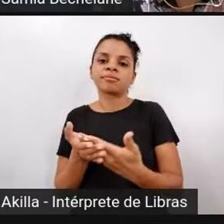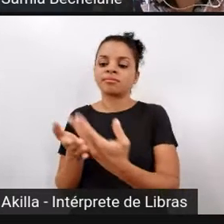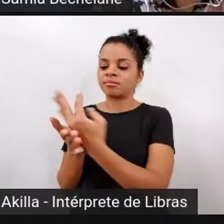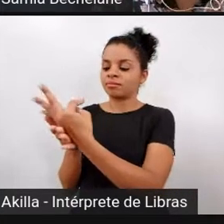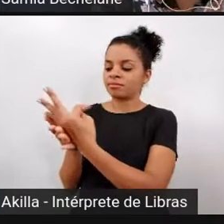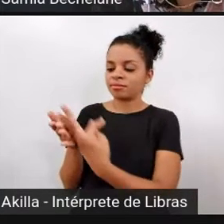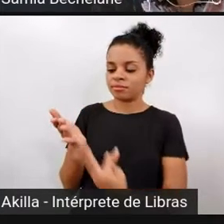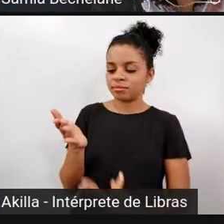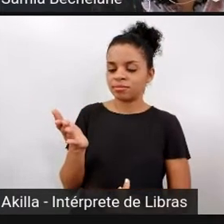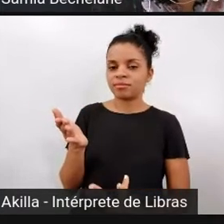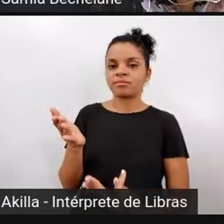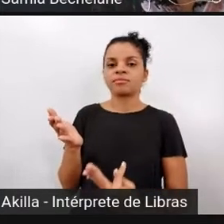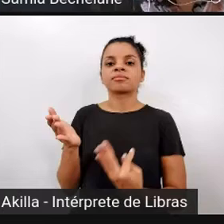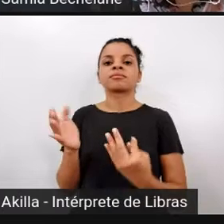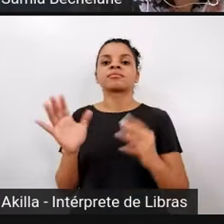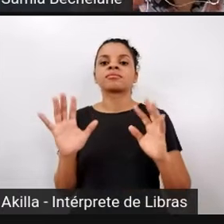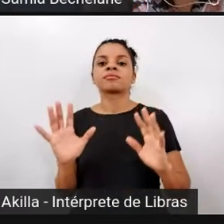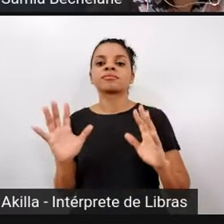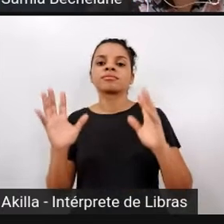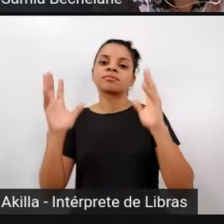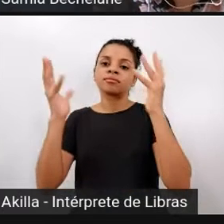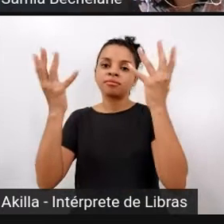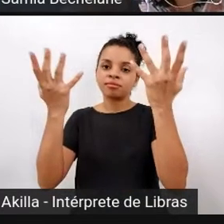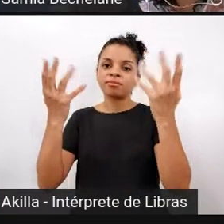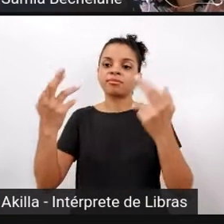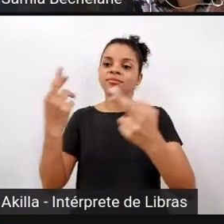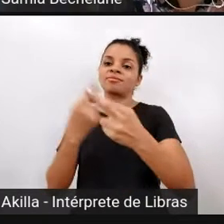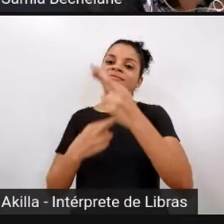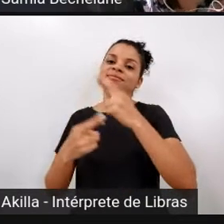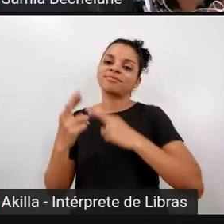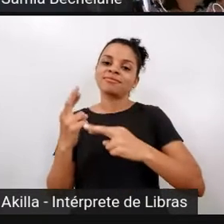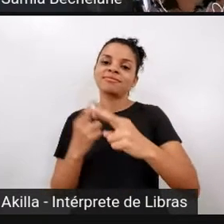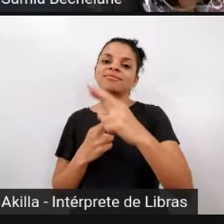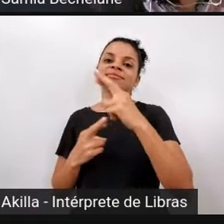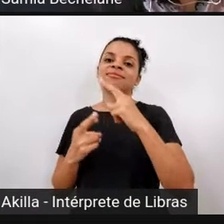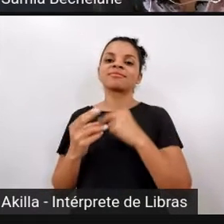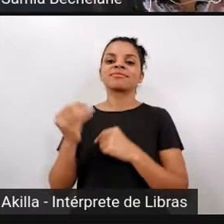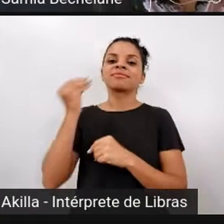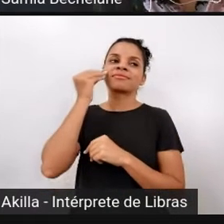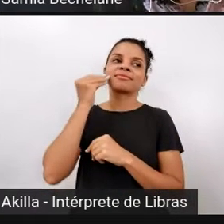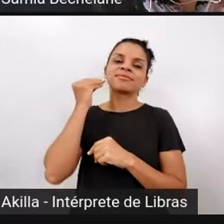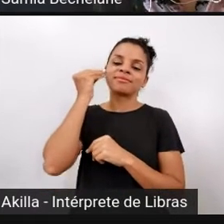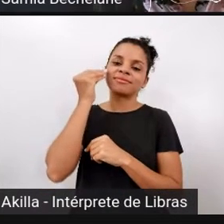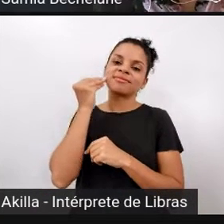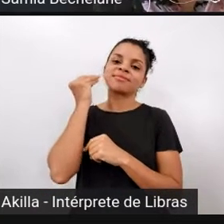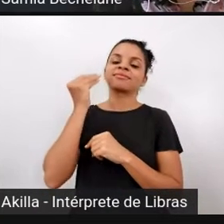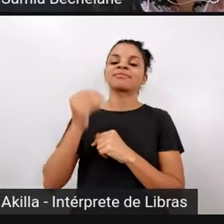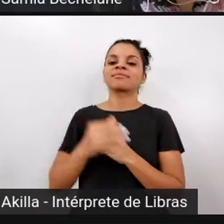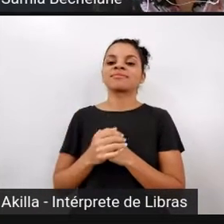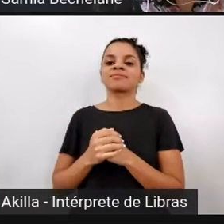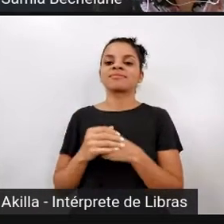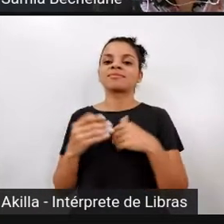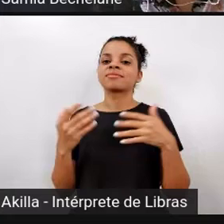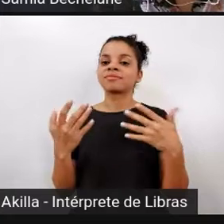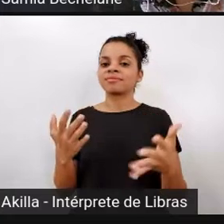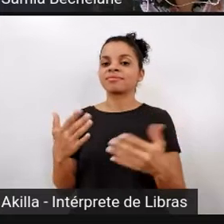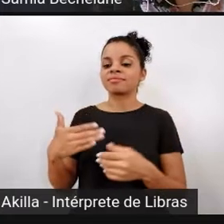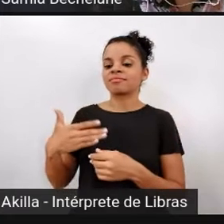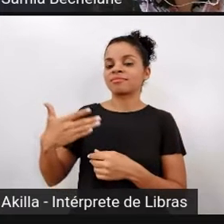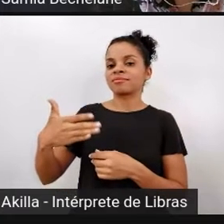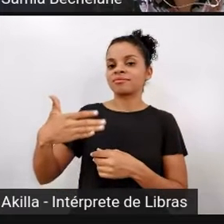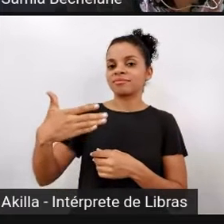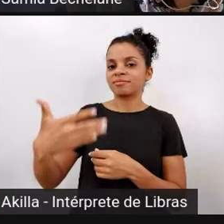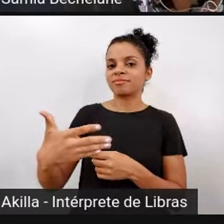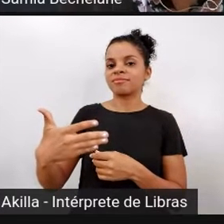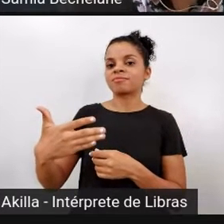e relacionamentos, né? Então, a gente vai se basear na experiência do outro, né? Então, a partir do ponto